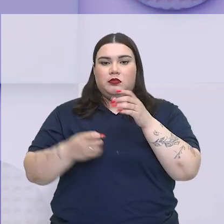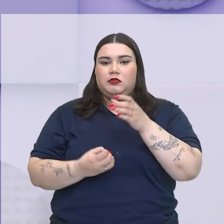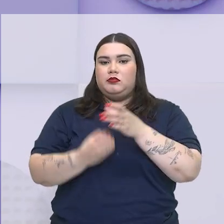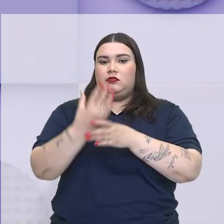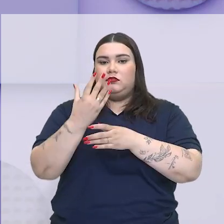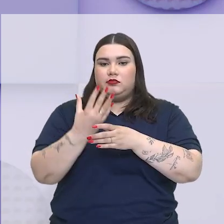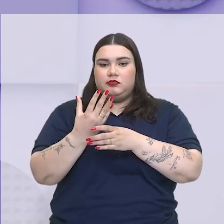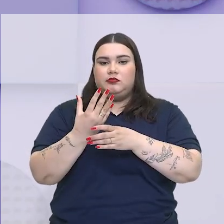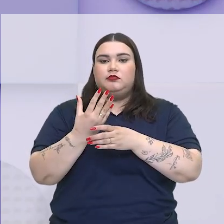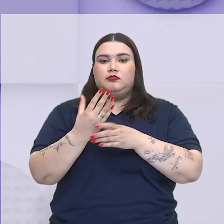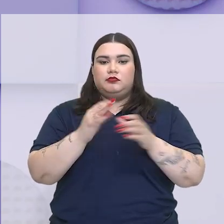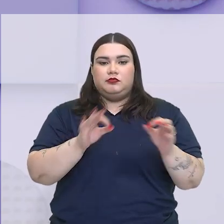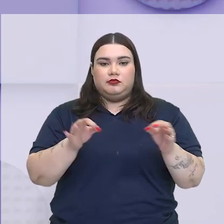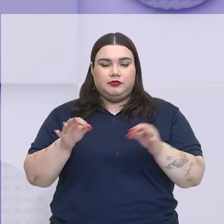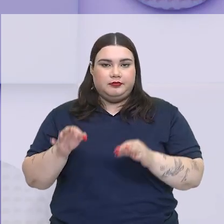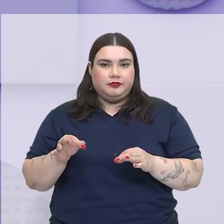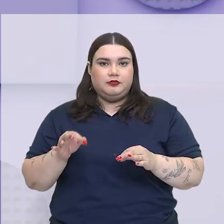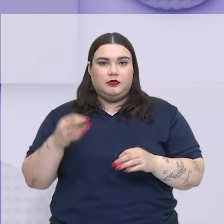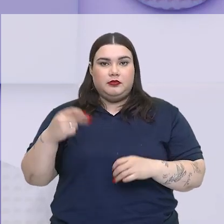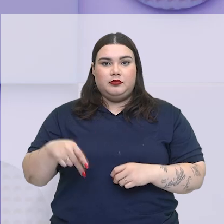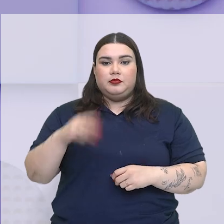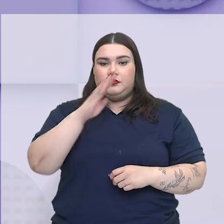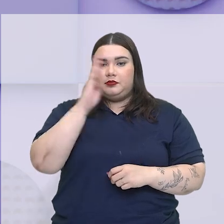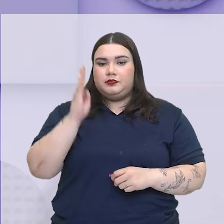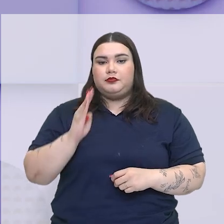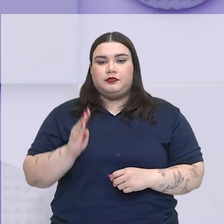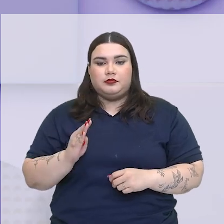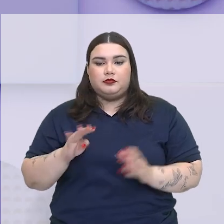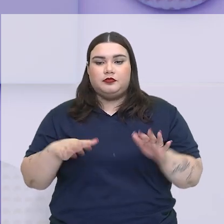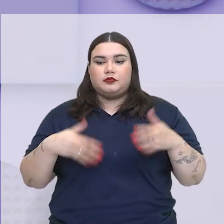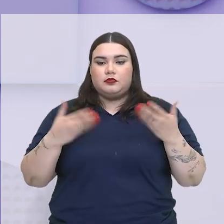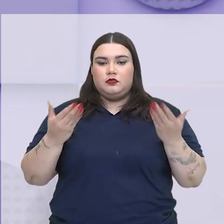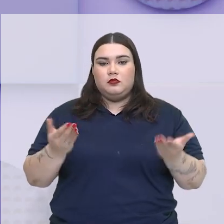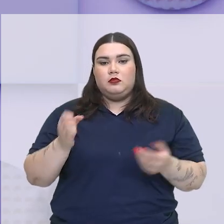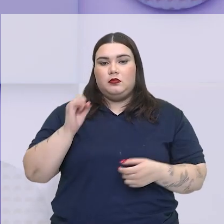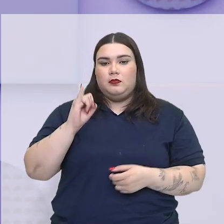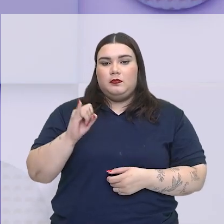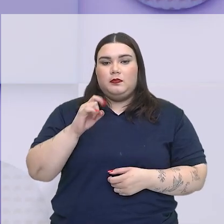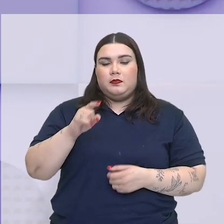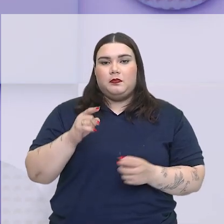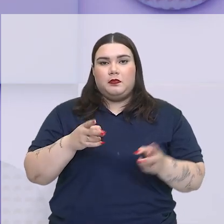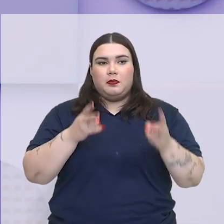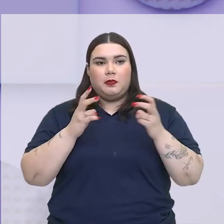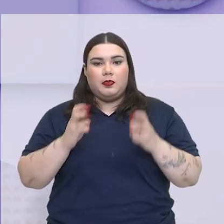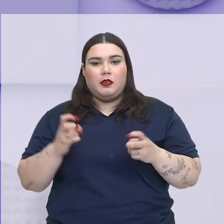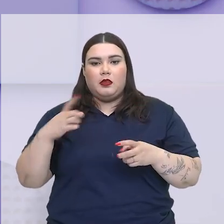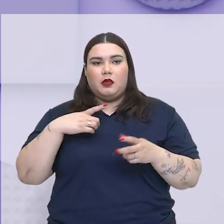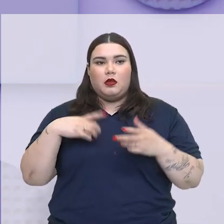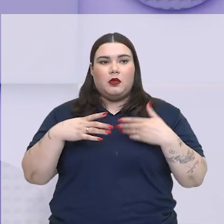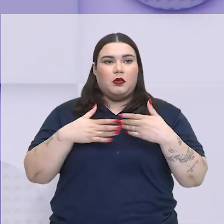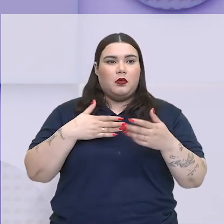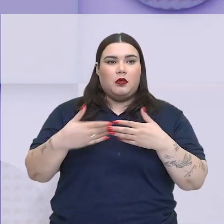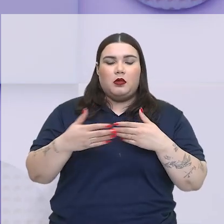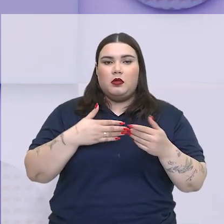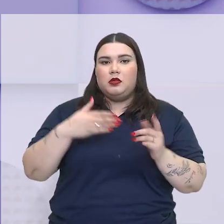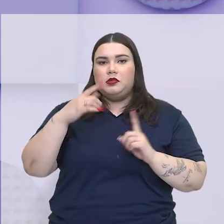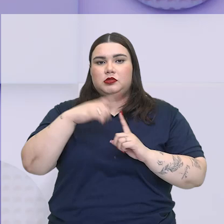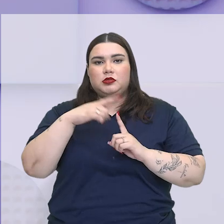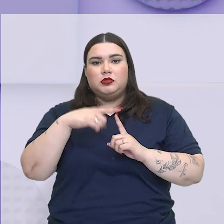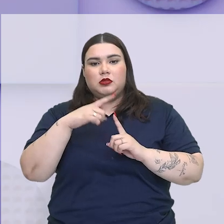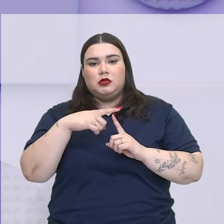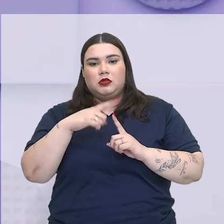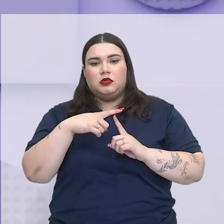nos colonizados aqui no Brasil. Né? Então, se você escutar falar qualquer tipo de